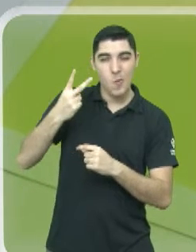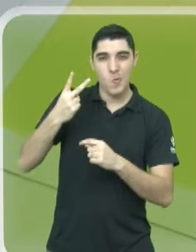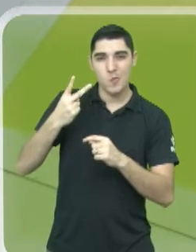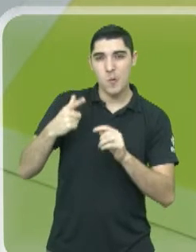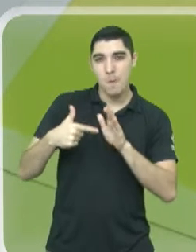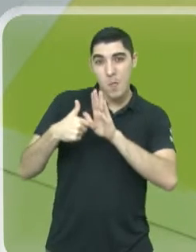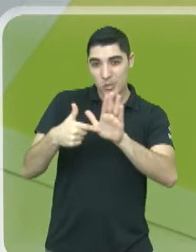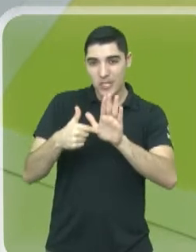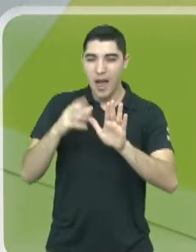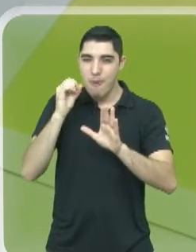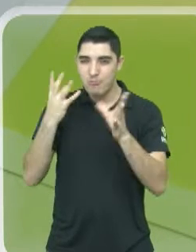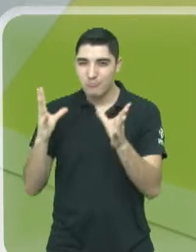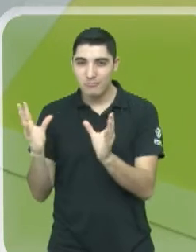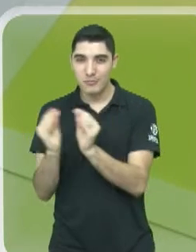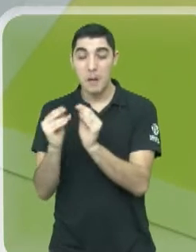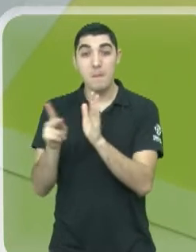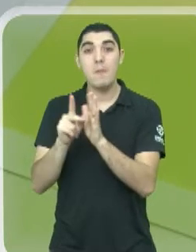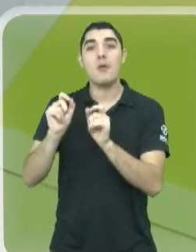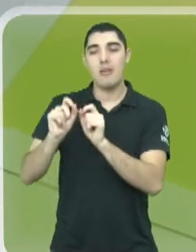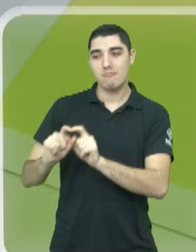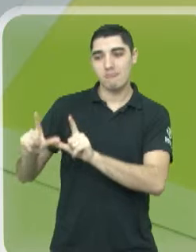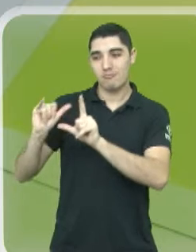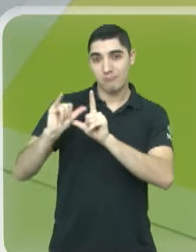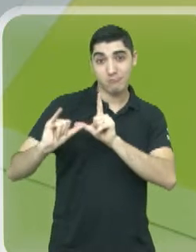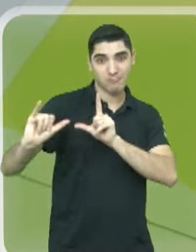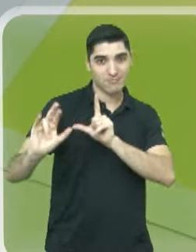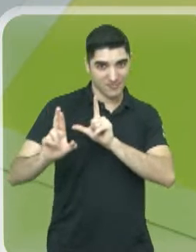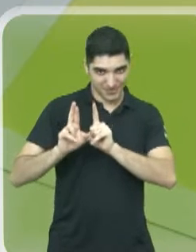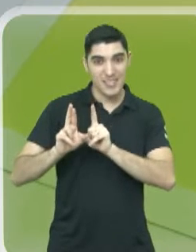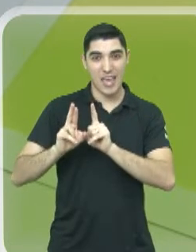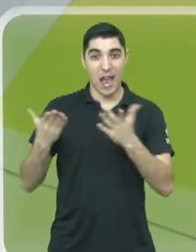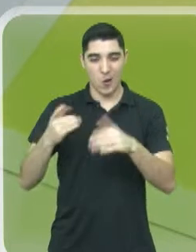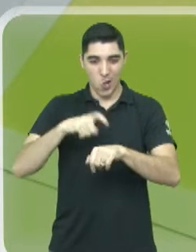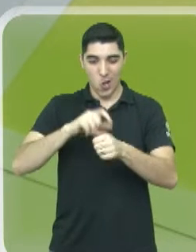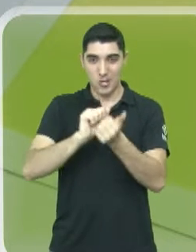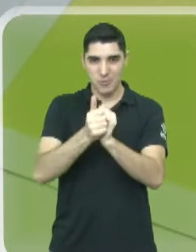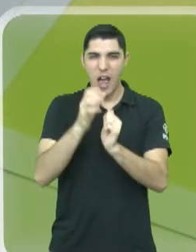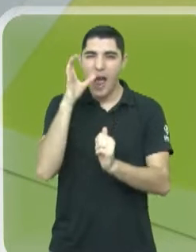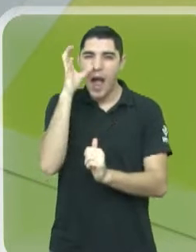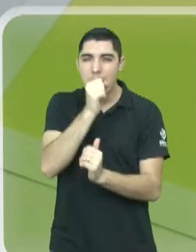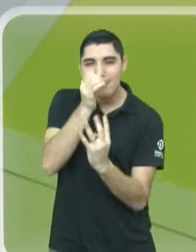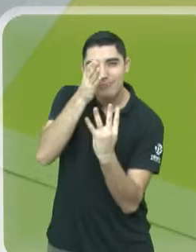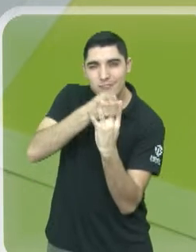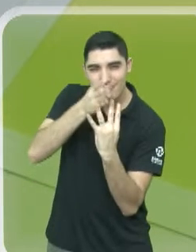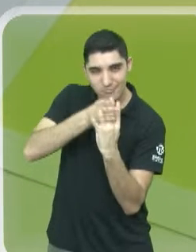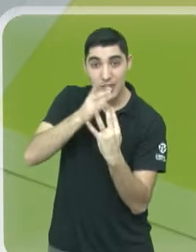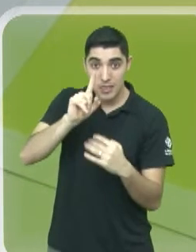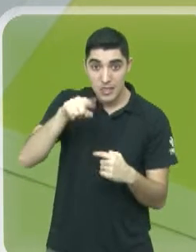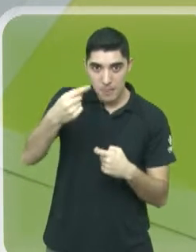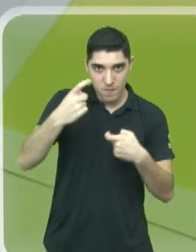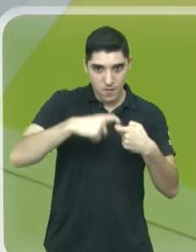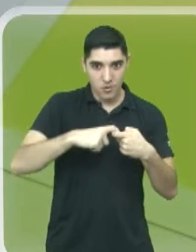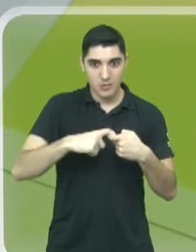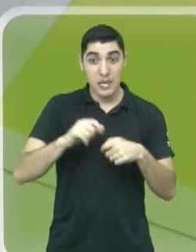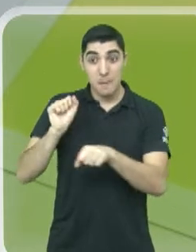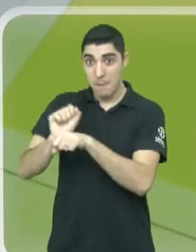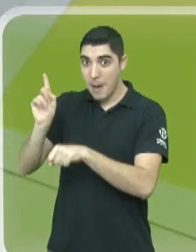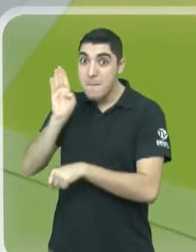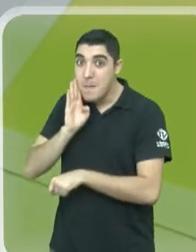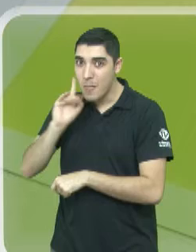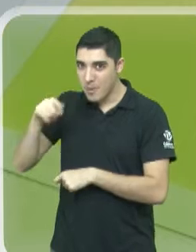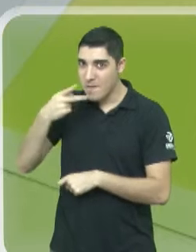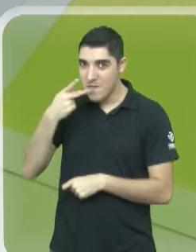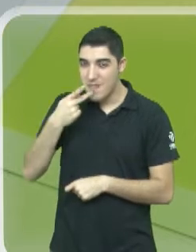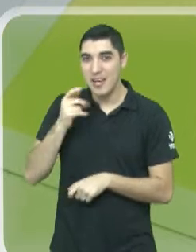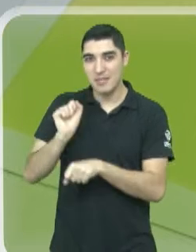desse bate-papo no De Tabela, aqui dentro do nosso Hora do Esporte. A gente vai para um rápido intervalo, já já a gente volta. Calma, Paulo, já já você fala.